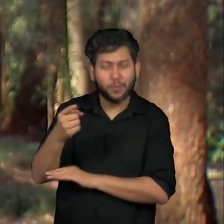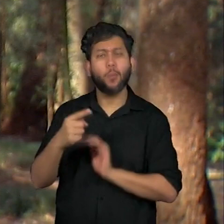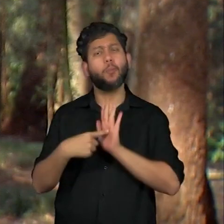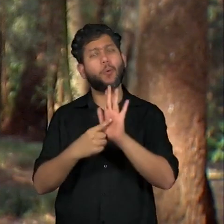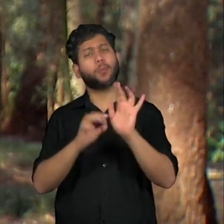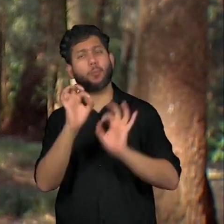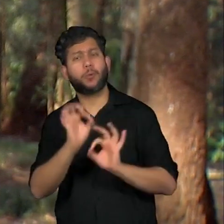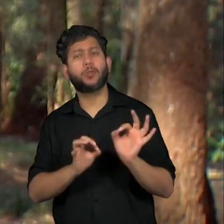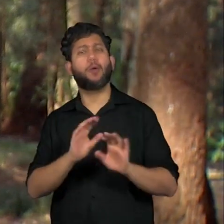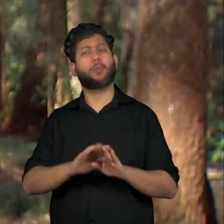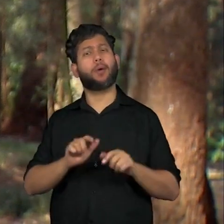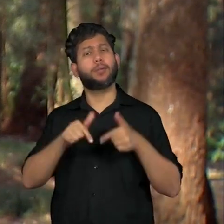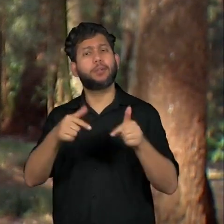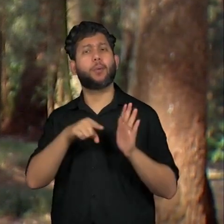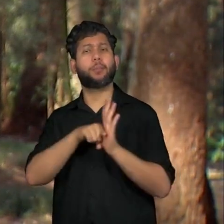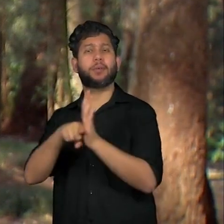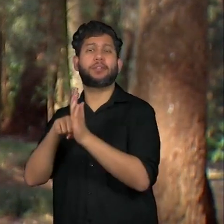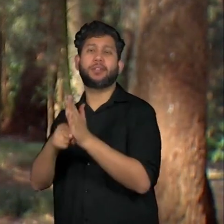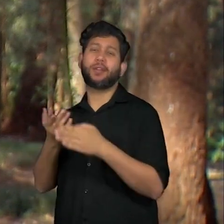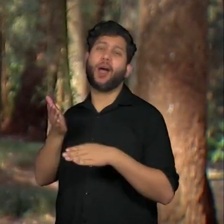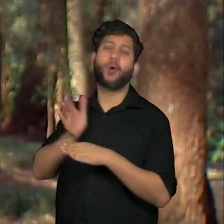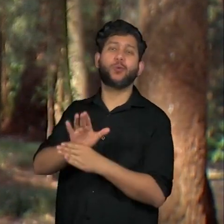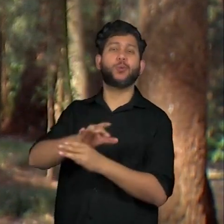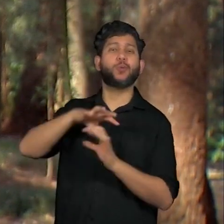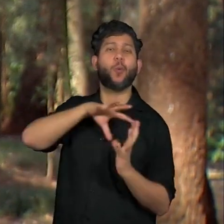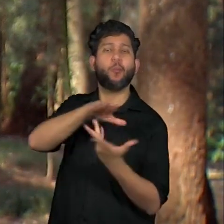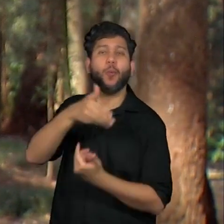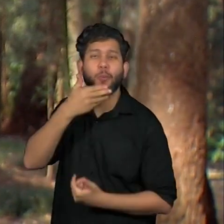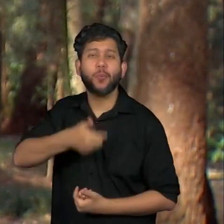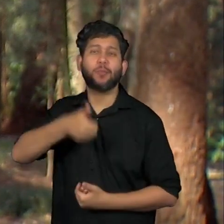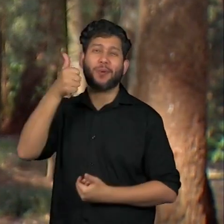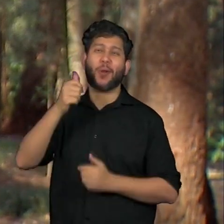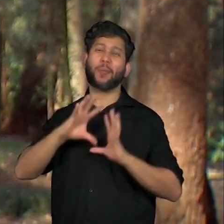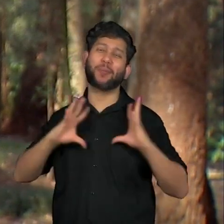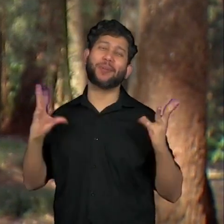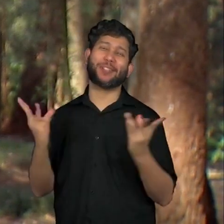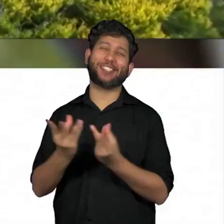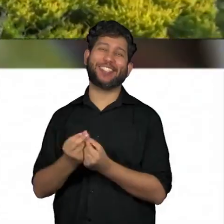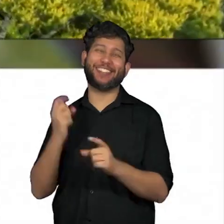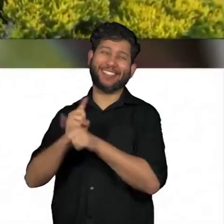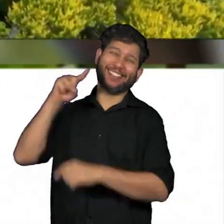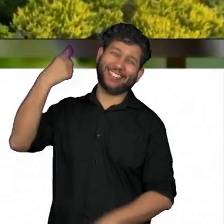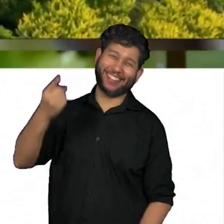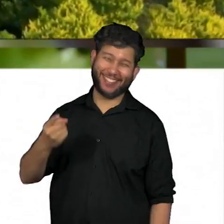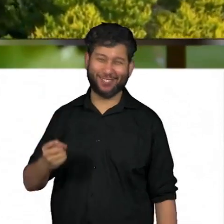ações e pesquisas por um mundo melhor e mais digno para todos. Até lá!